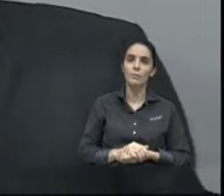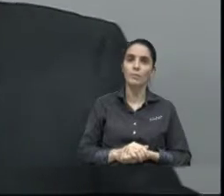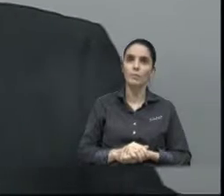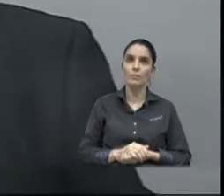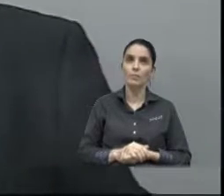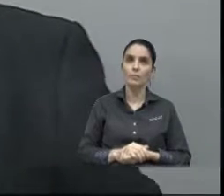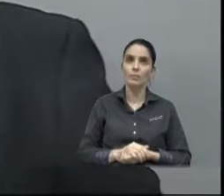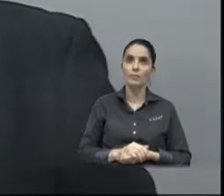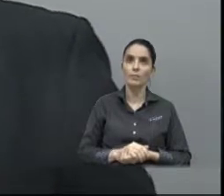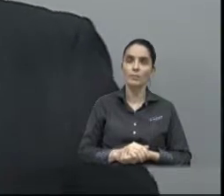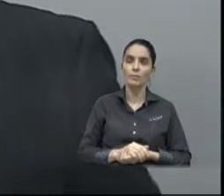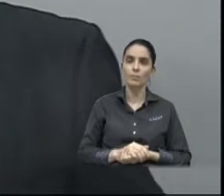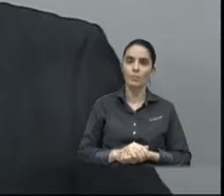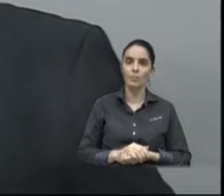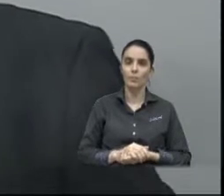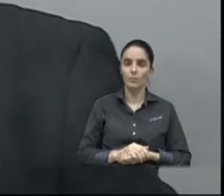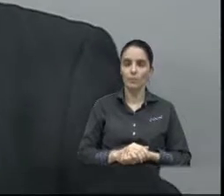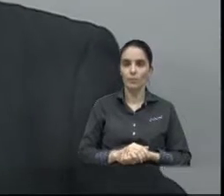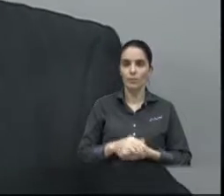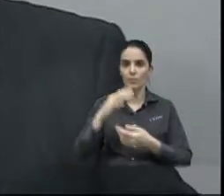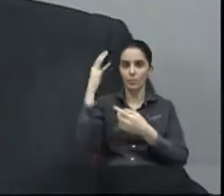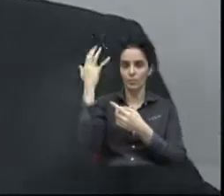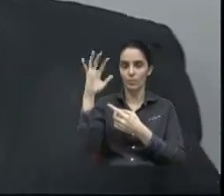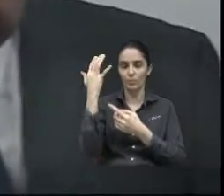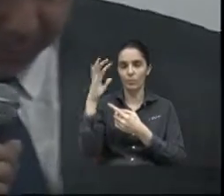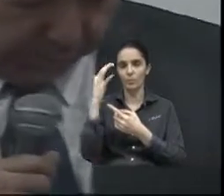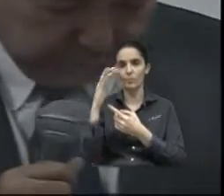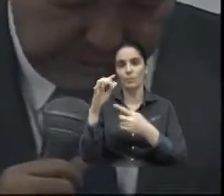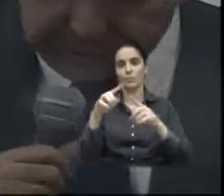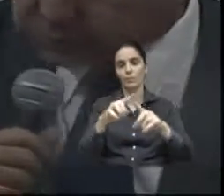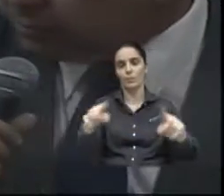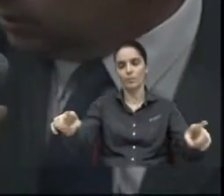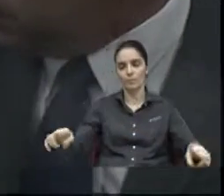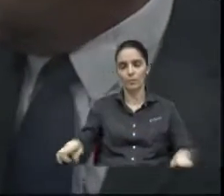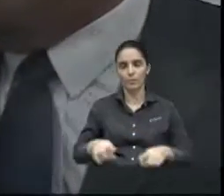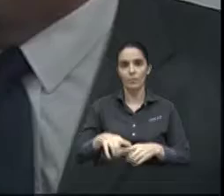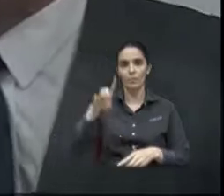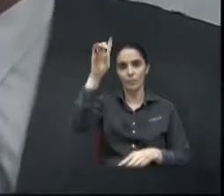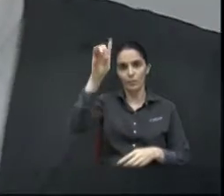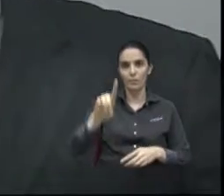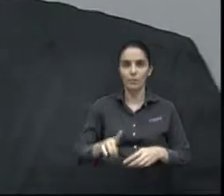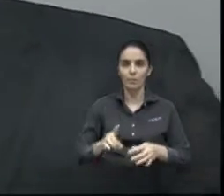Mas eu gostaria de parabenizar a mesa pelo projeto